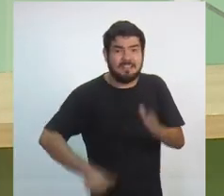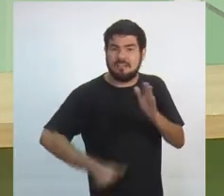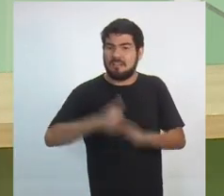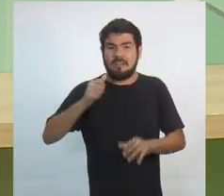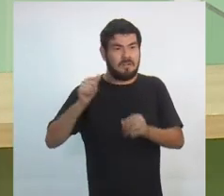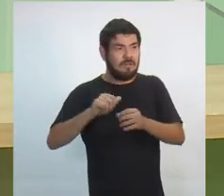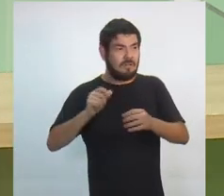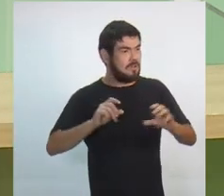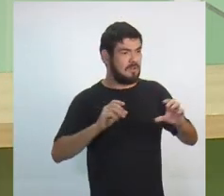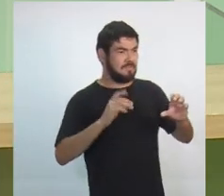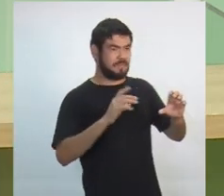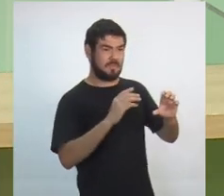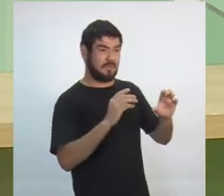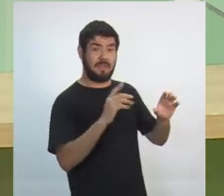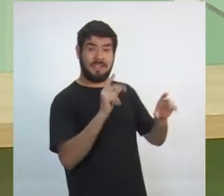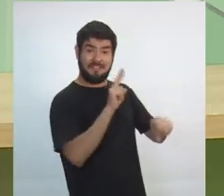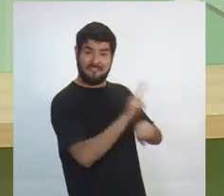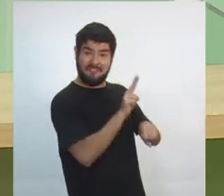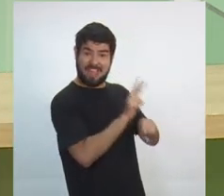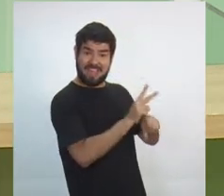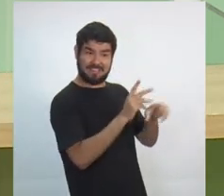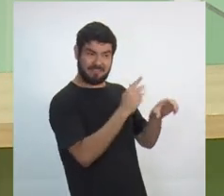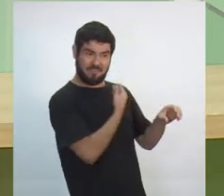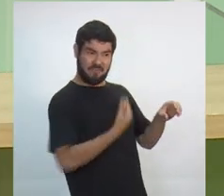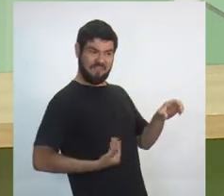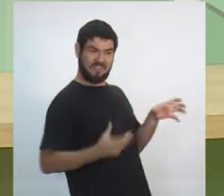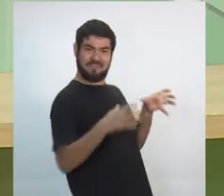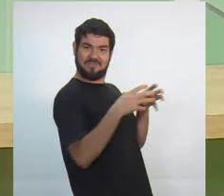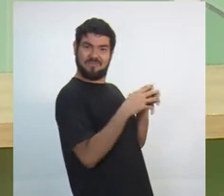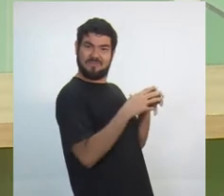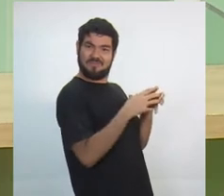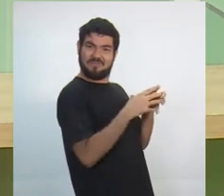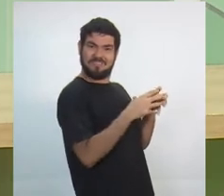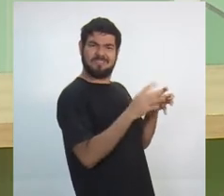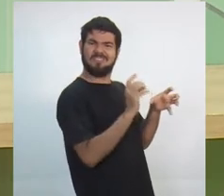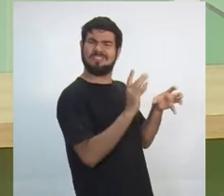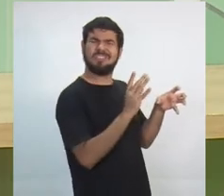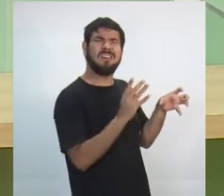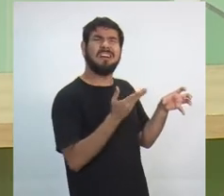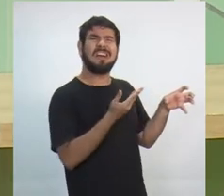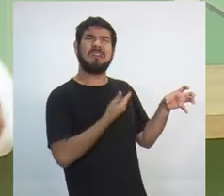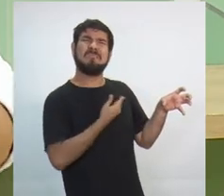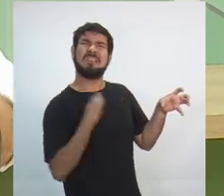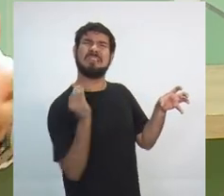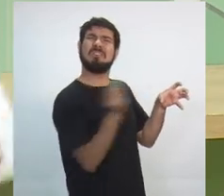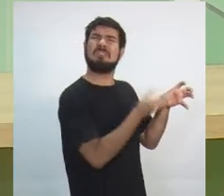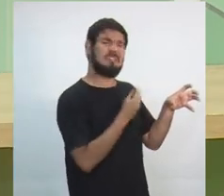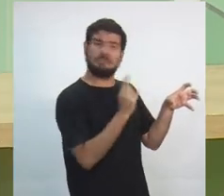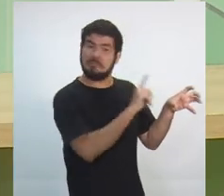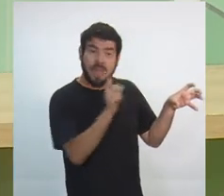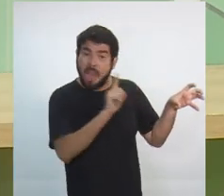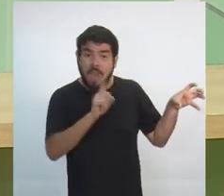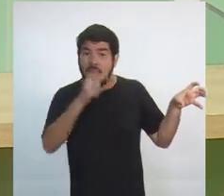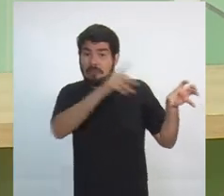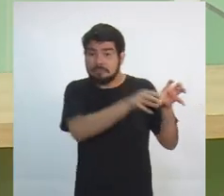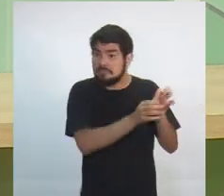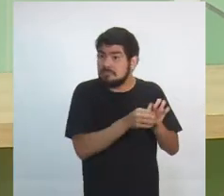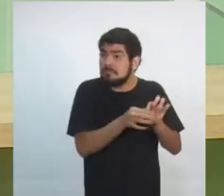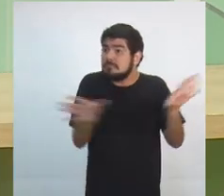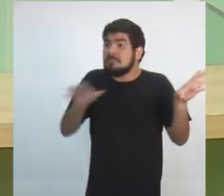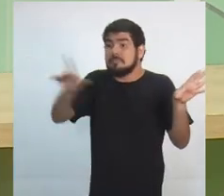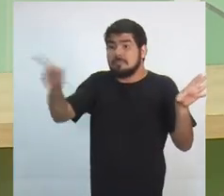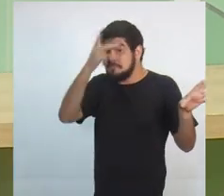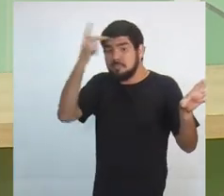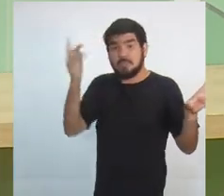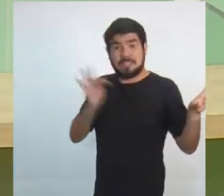cargos comissionados para serem ocupados não por assessores, não por colaboradores políticos, mas por